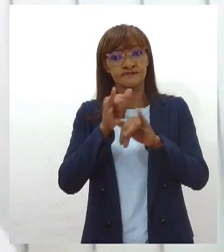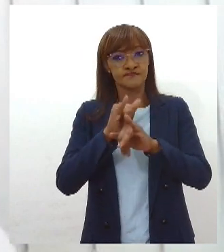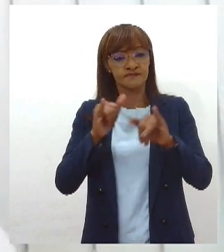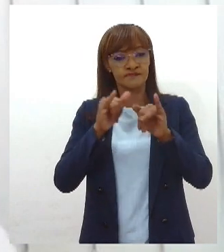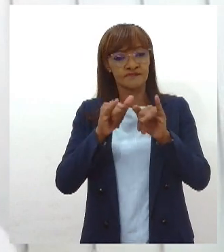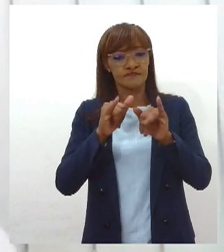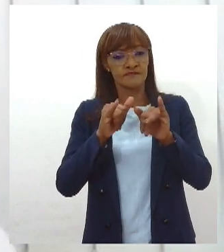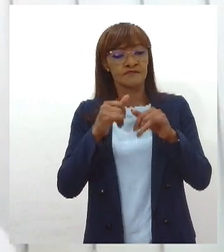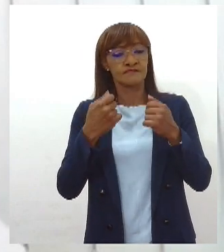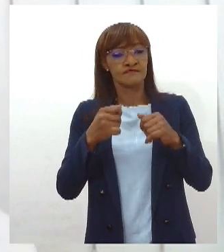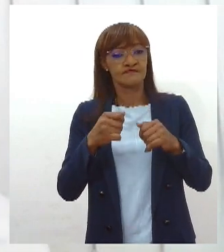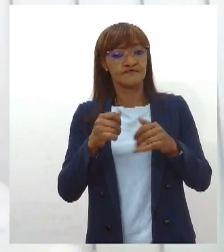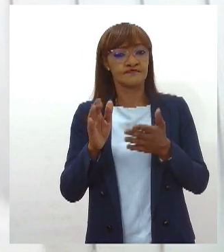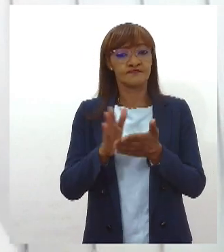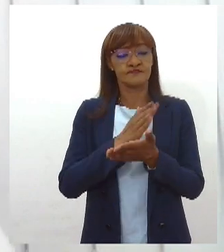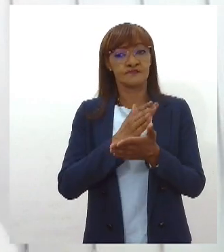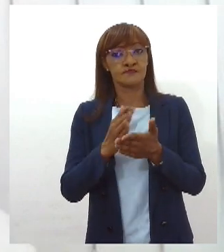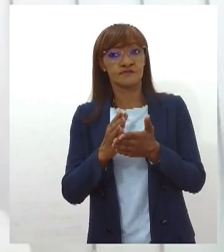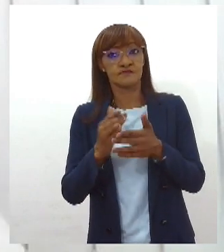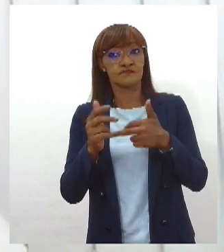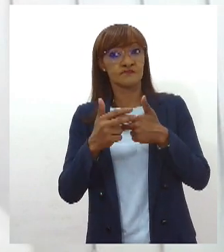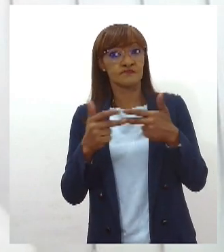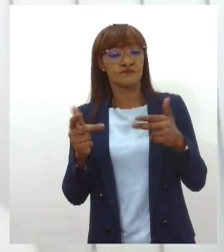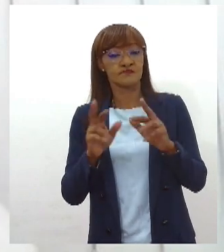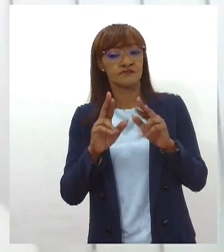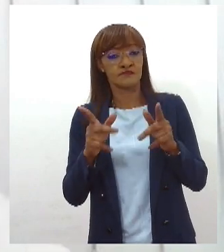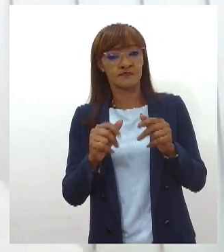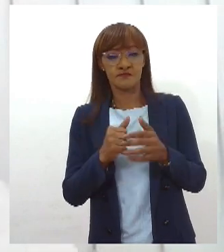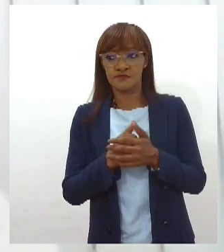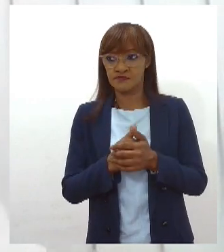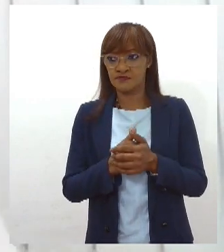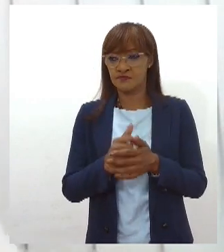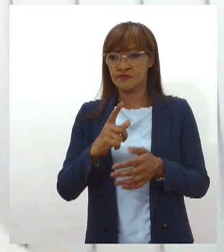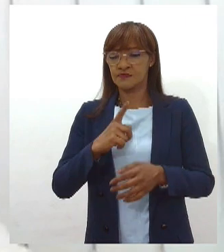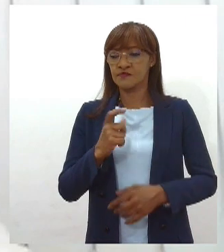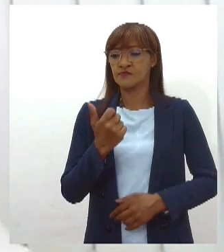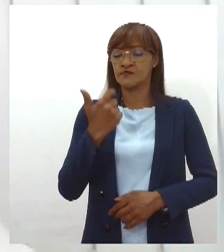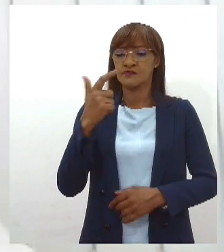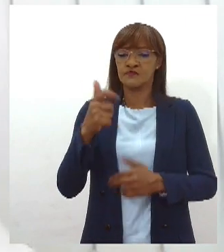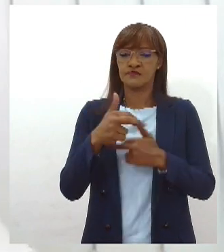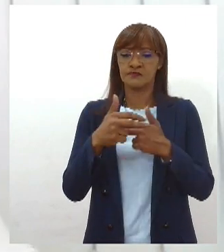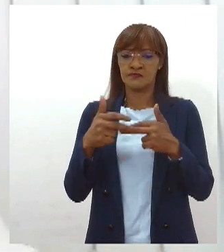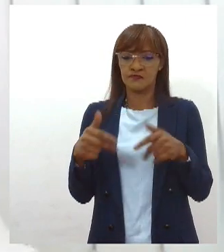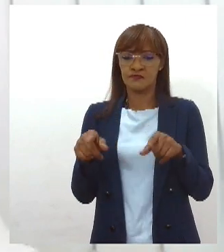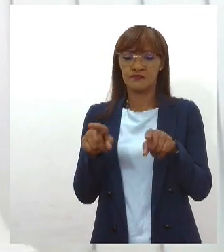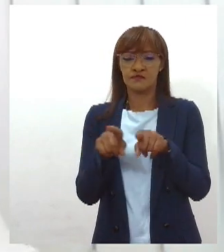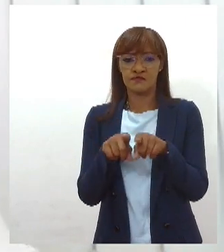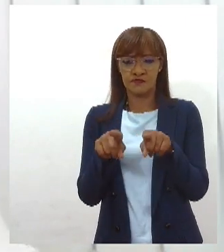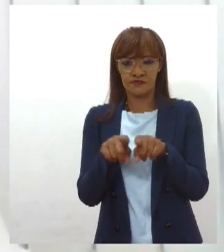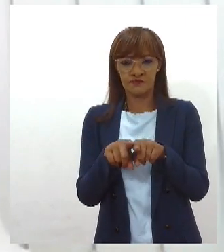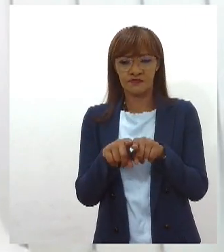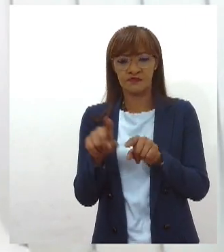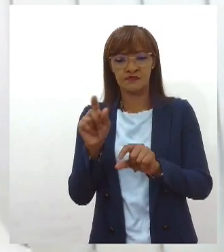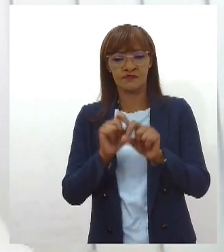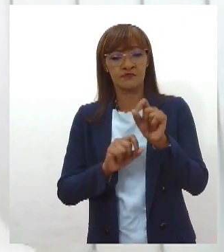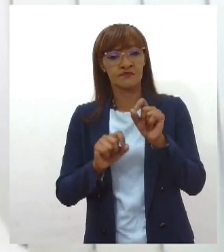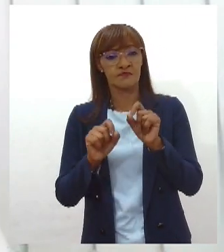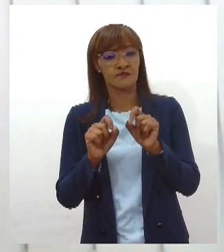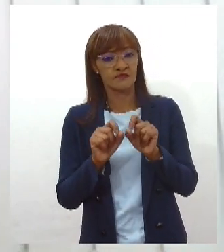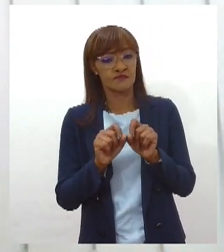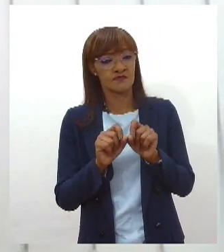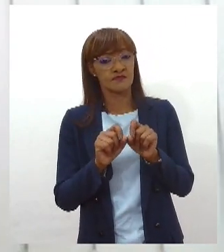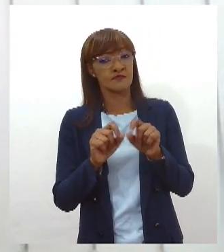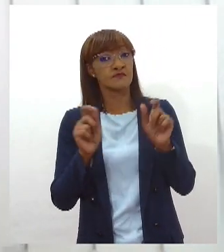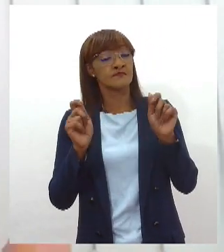tendo alguma alteração. E existem outros sinais que são bem inespecíficos, mas também que podem estar relacionados,